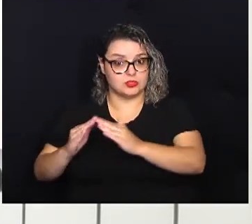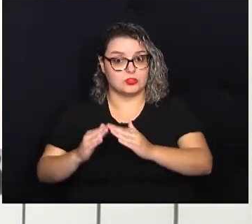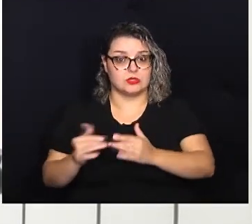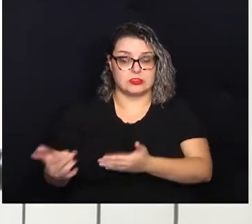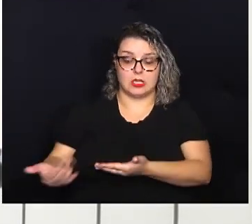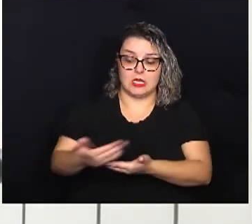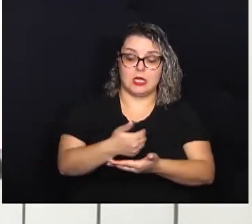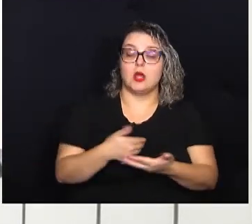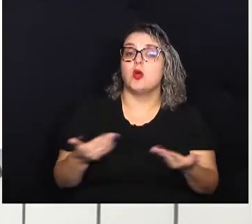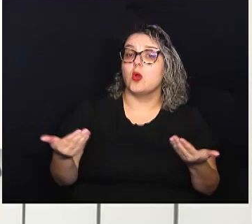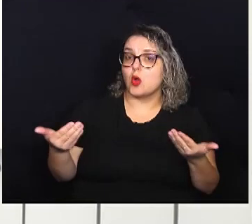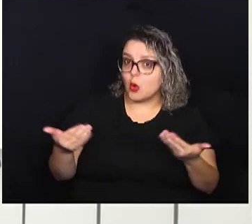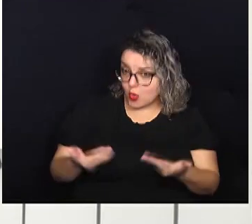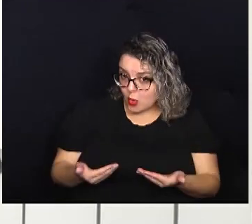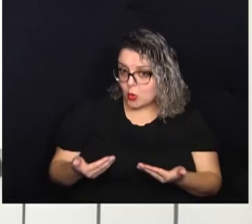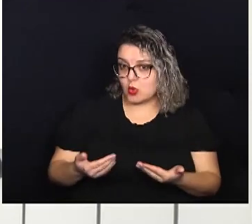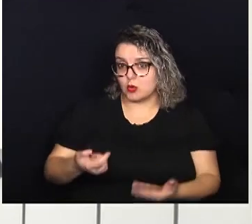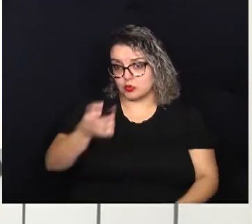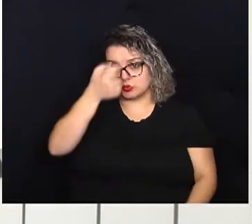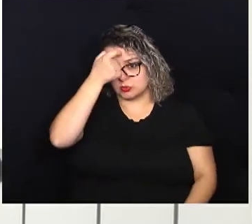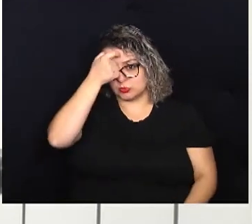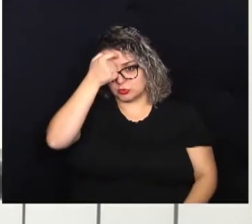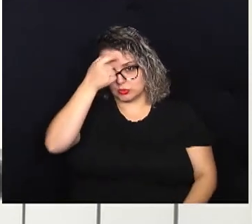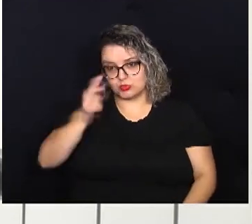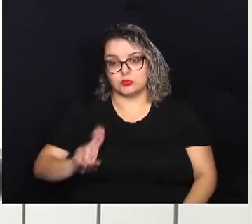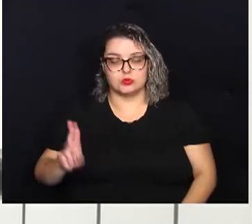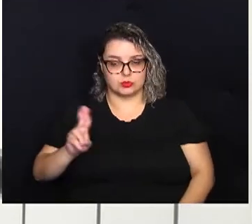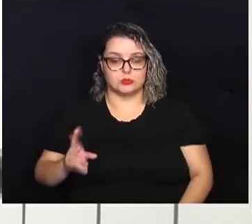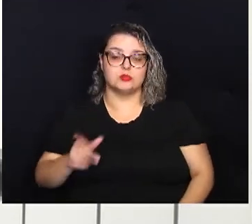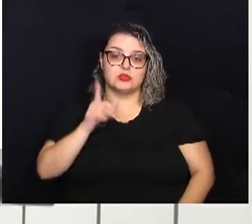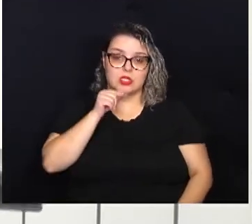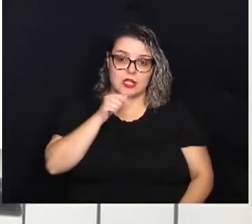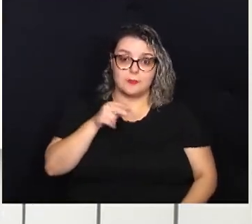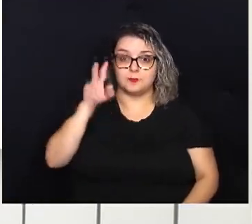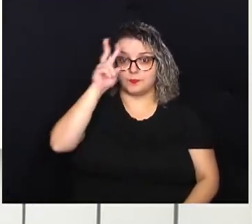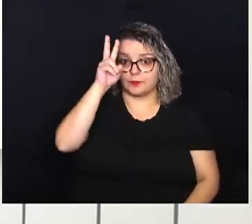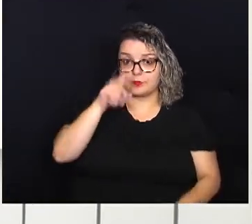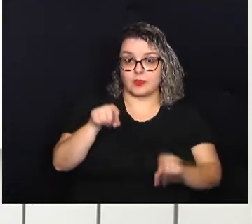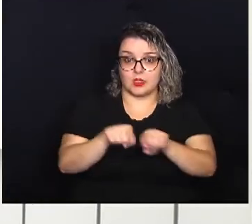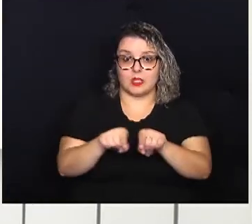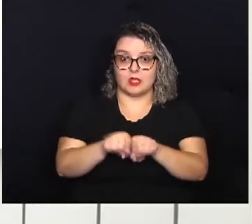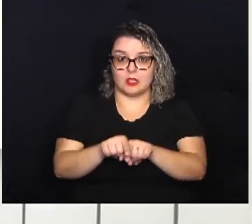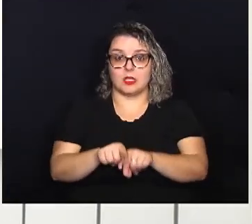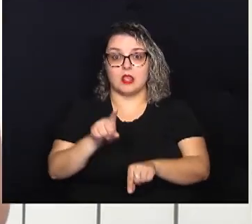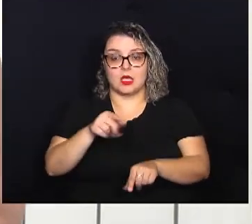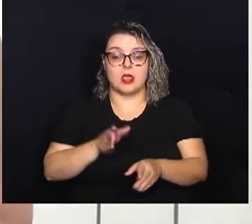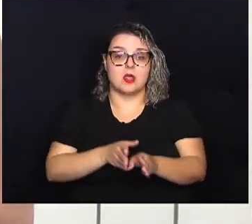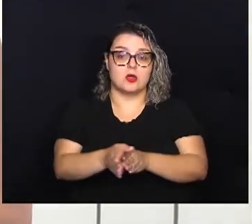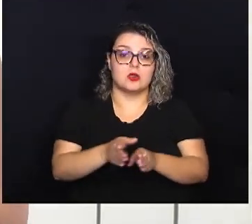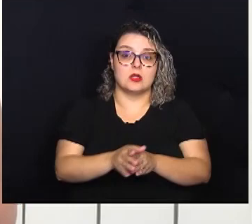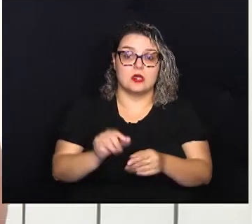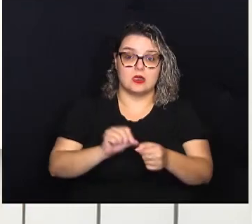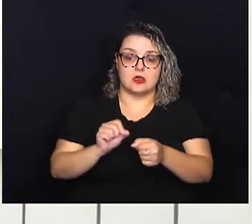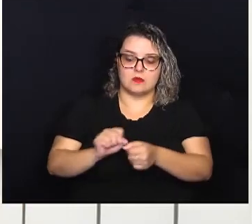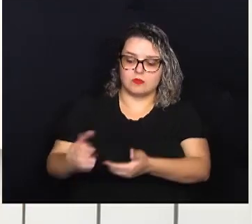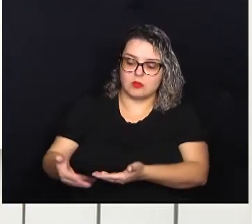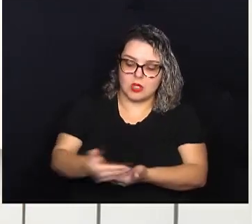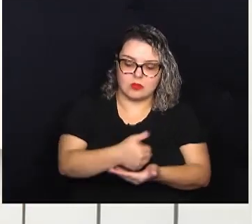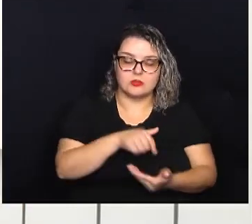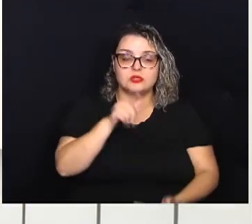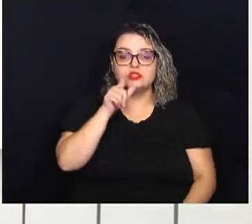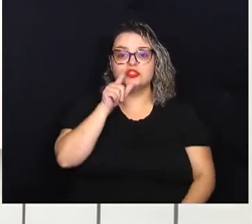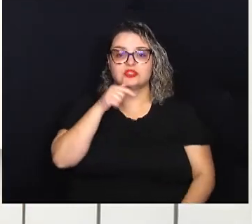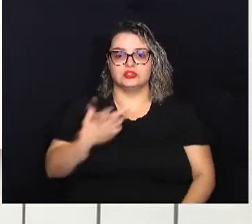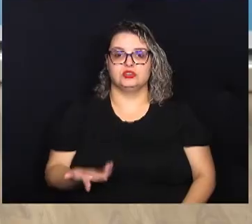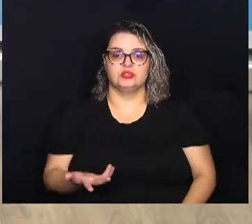façam aí o consumo consciente de água Lembrando que inclusive é recomendado que se faça a reserva